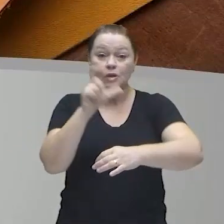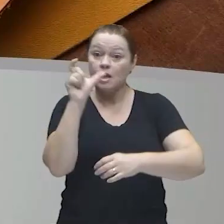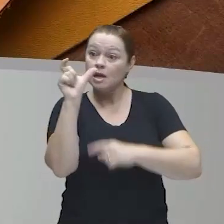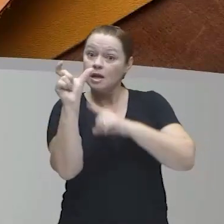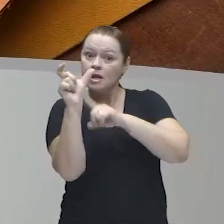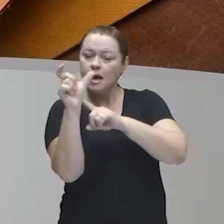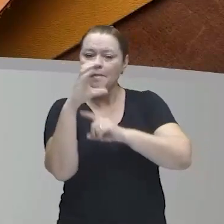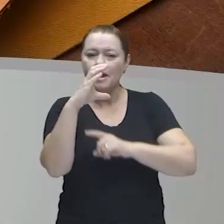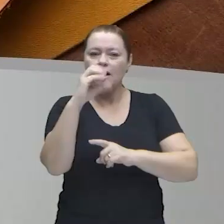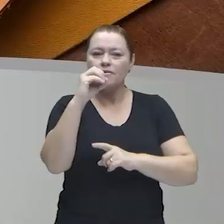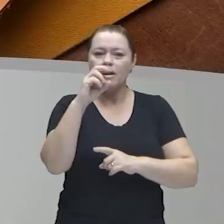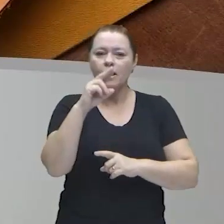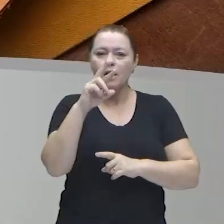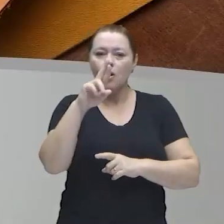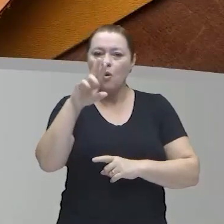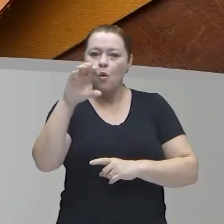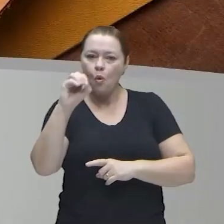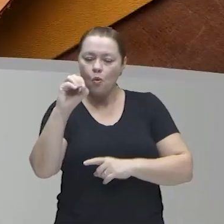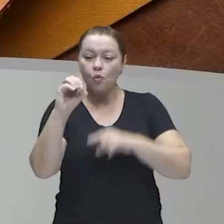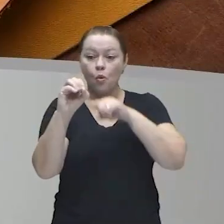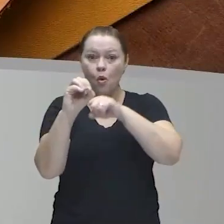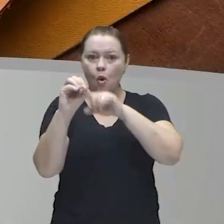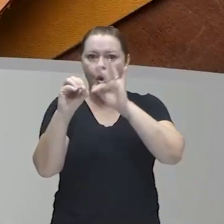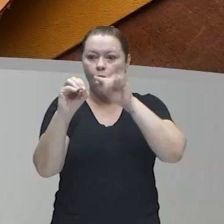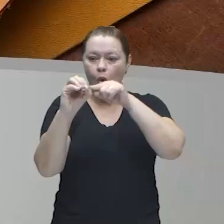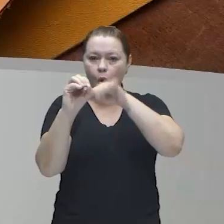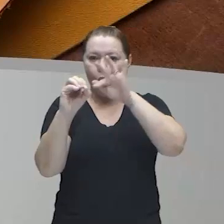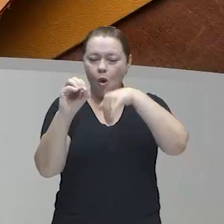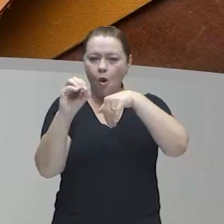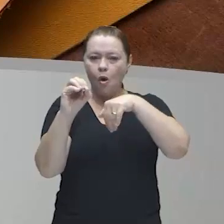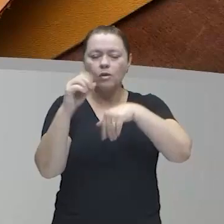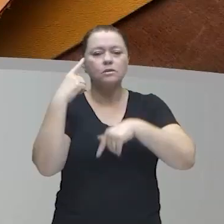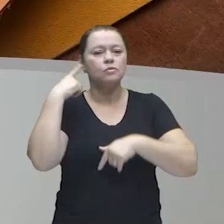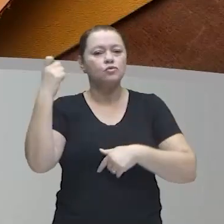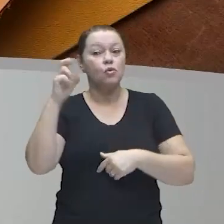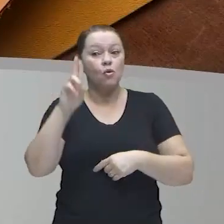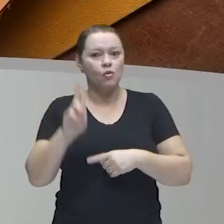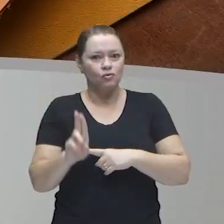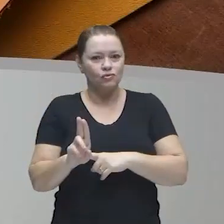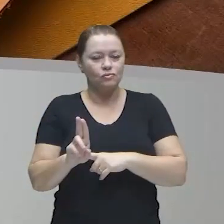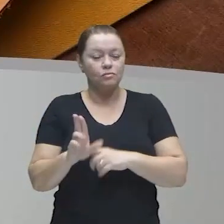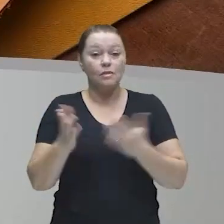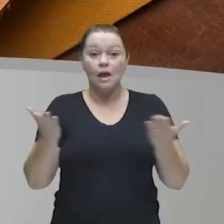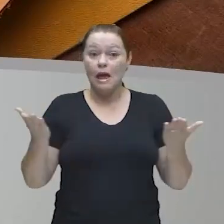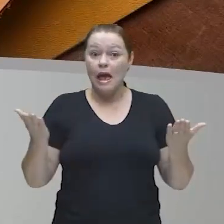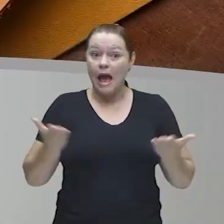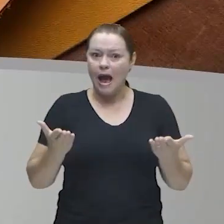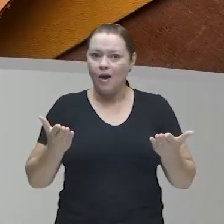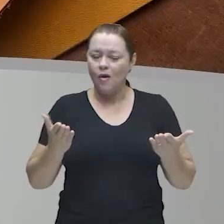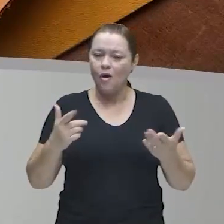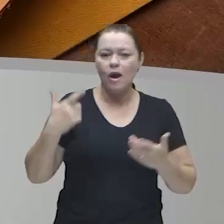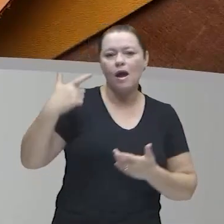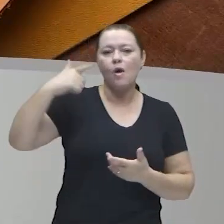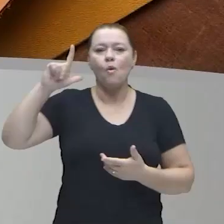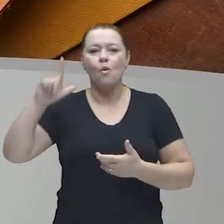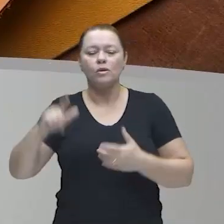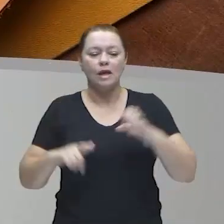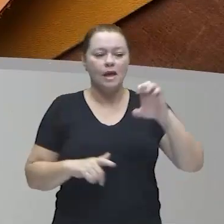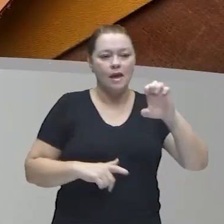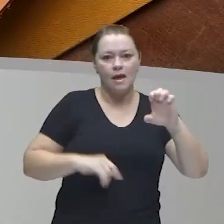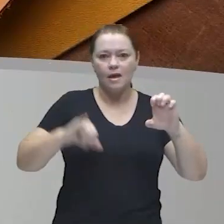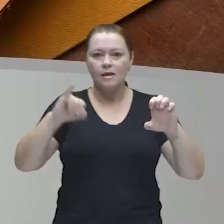mas tem o som de U. Beleza. Agora é com som de I. Vamos lá? Agora vamos ver outras